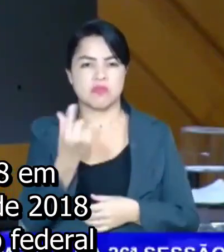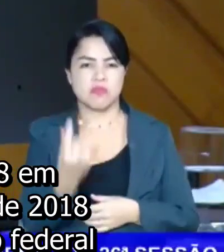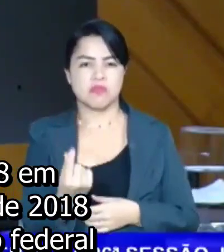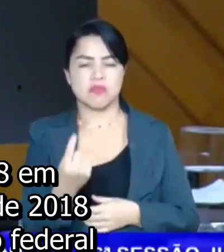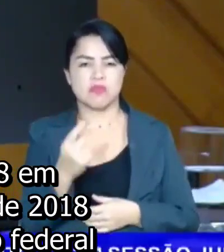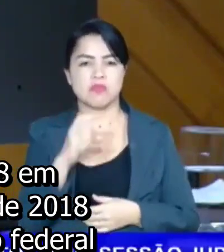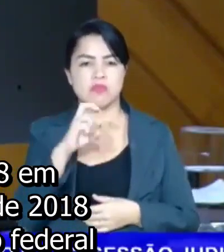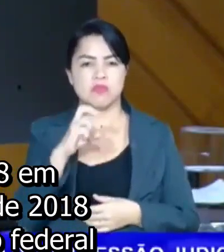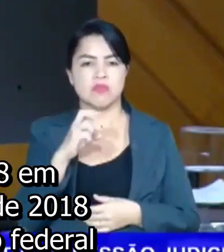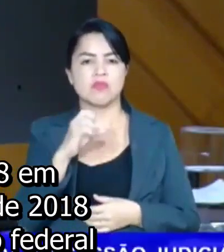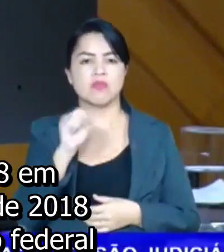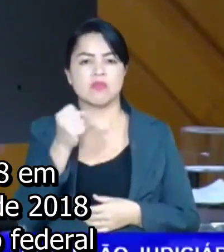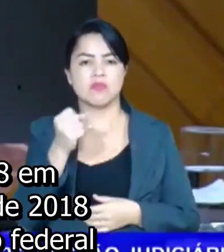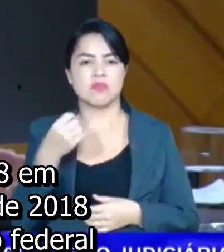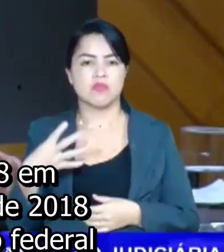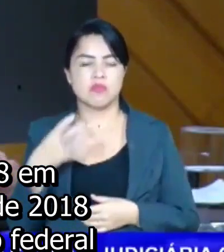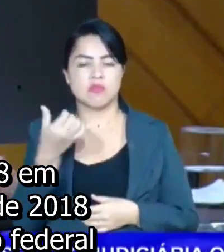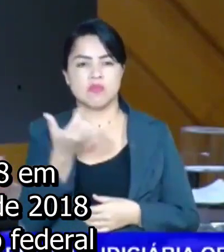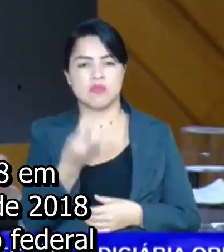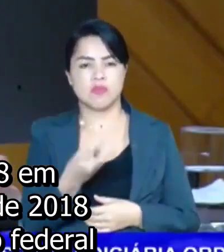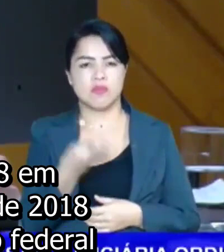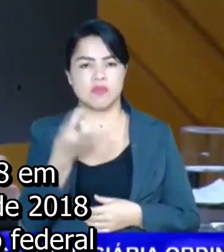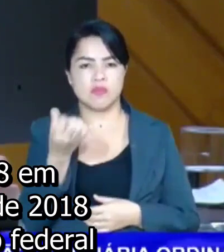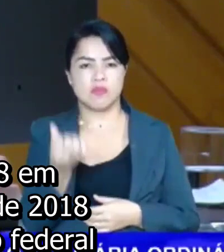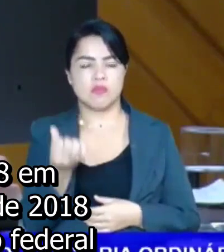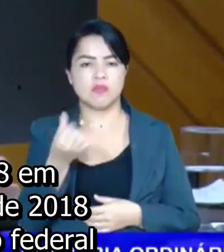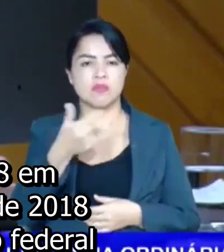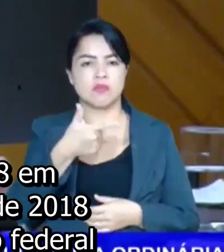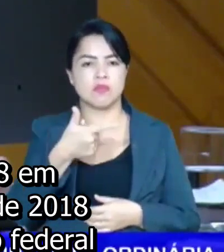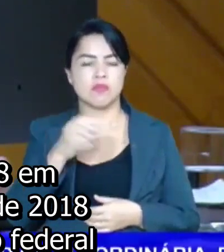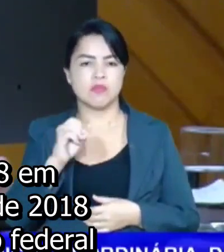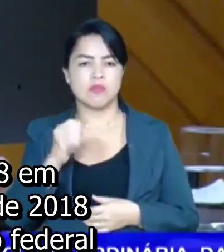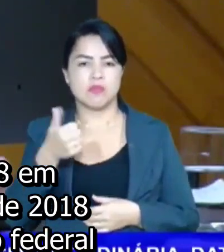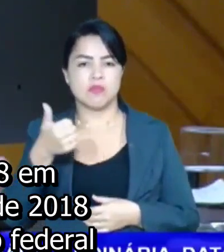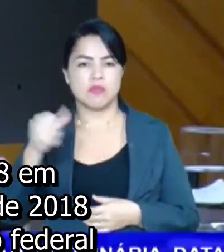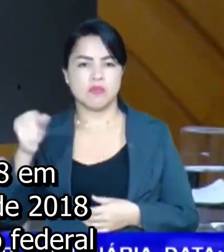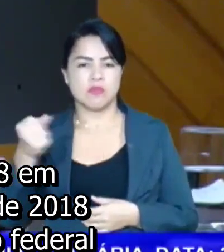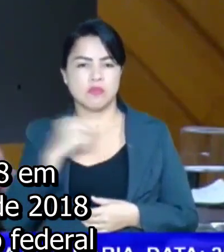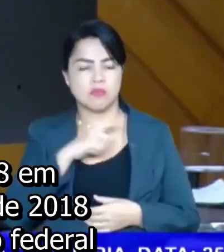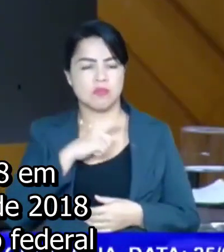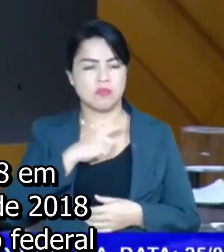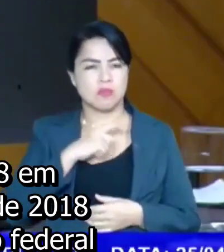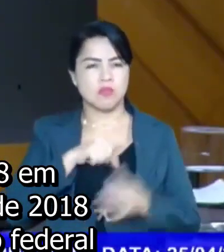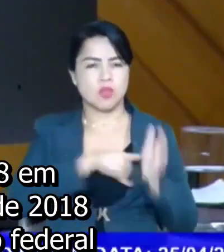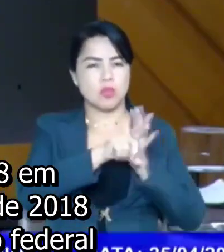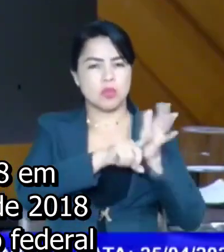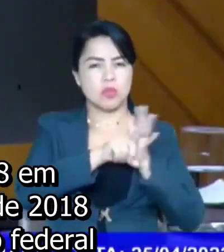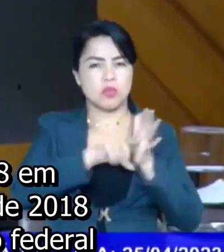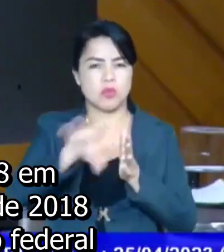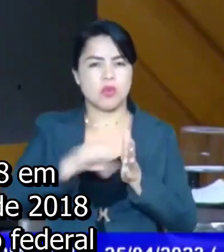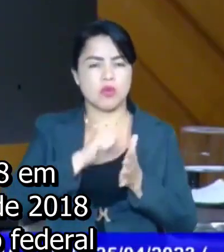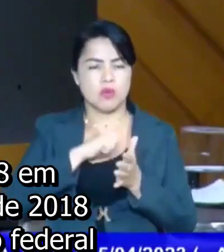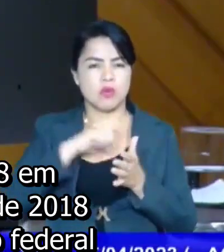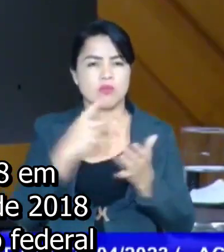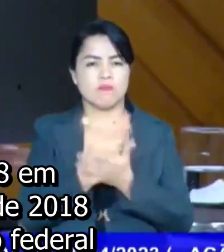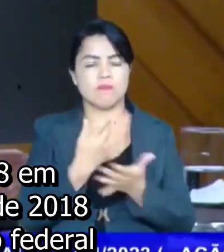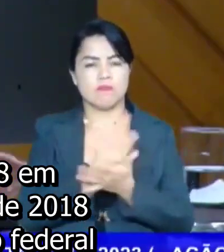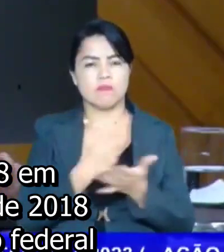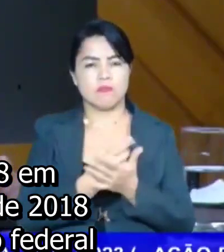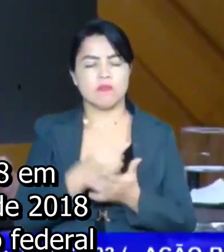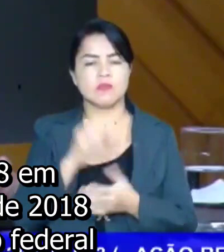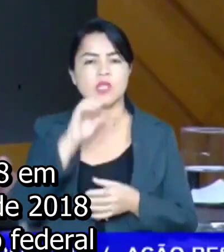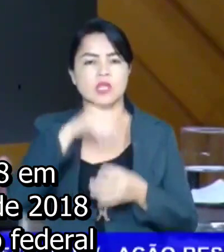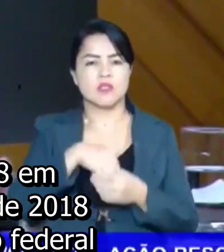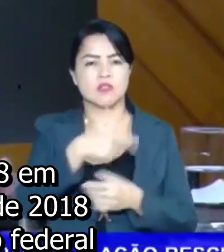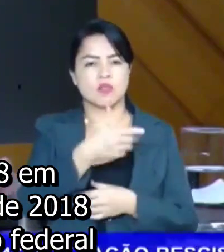toga. 584-36 de 2018, em razão de captação ilícita de sufrágio nas eleições de